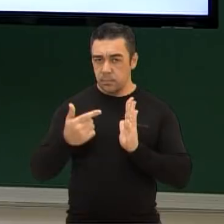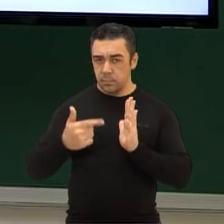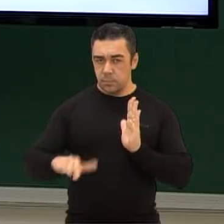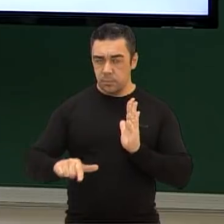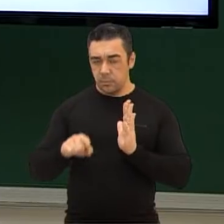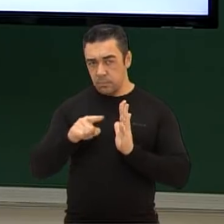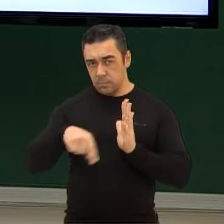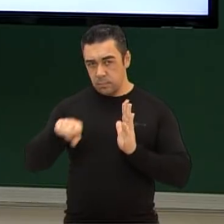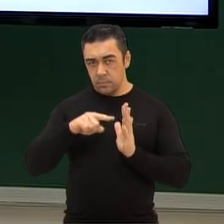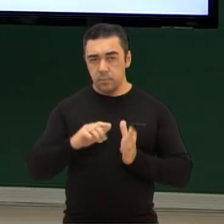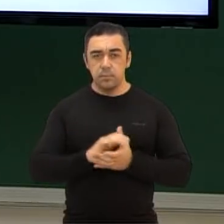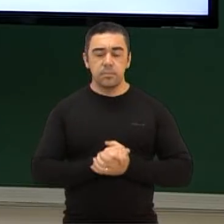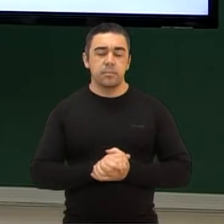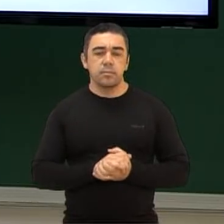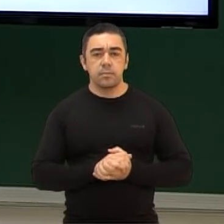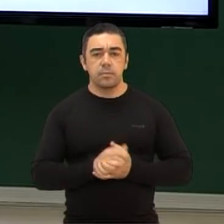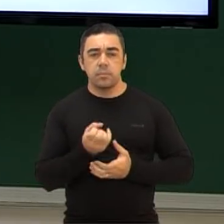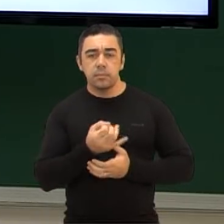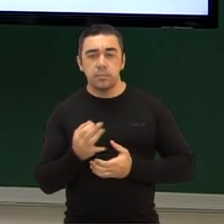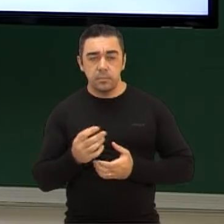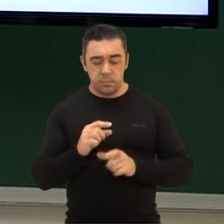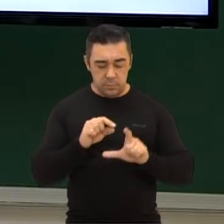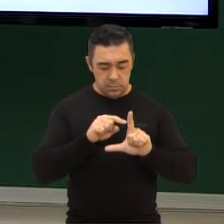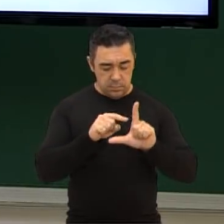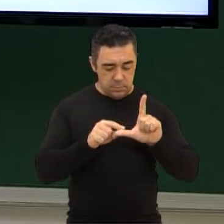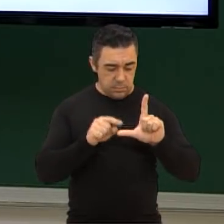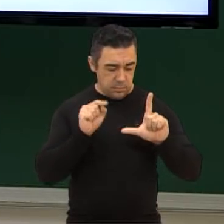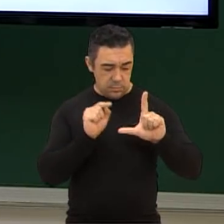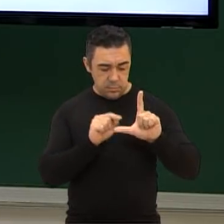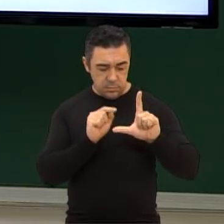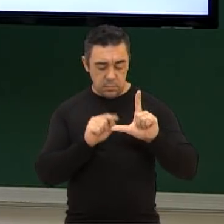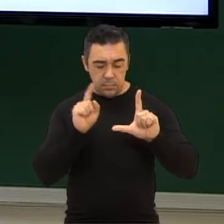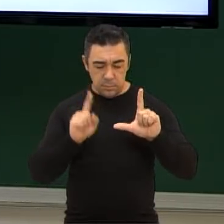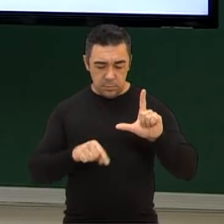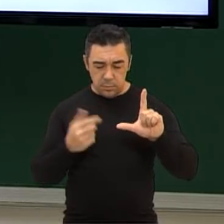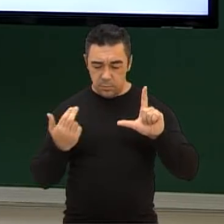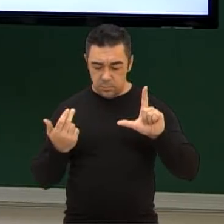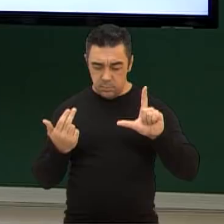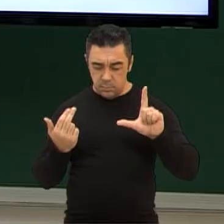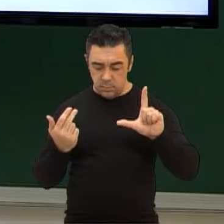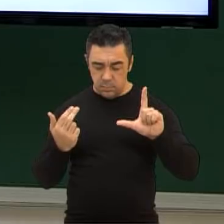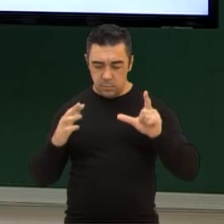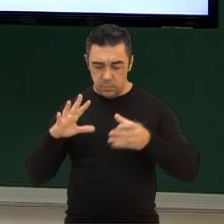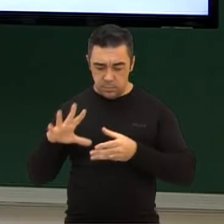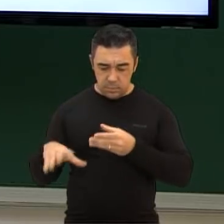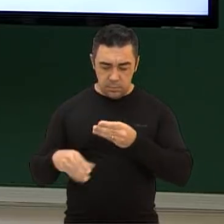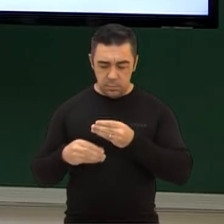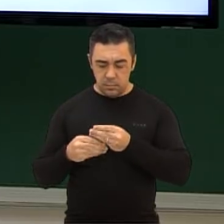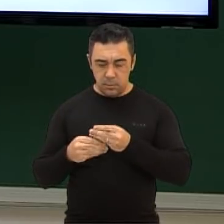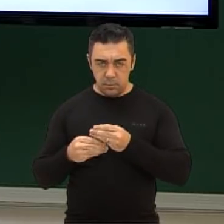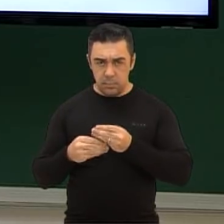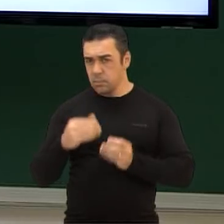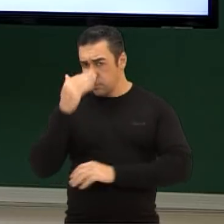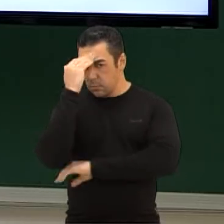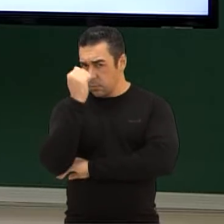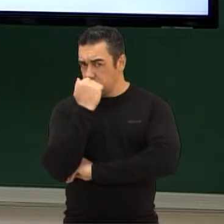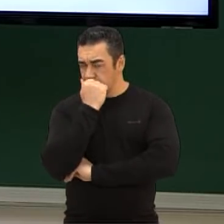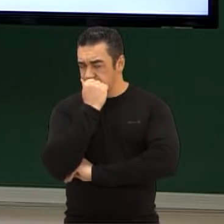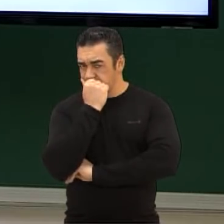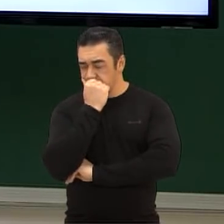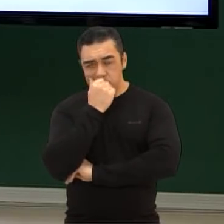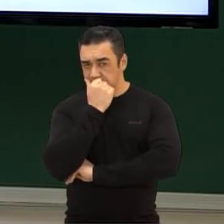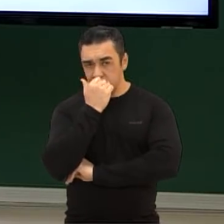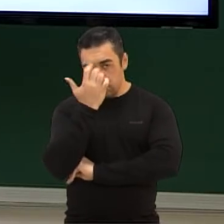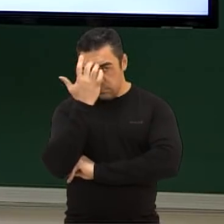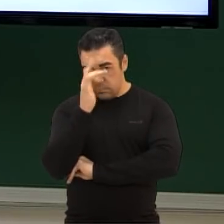vocês. A medida de um ângulo é igual à medida do seu complementar. Eu sei quem que é esse ângulo? Não sei,